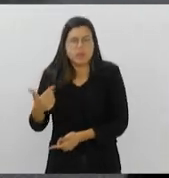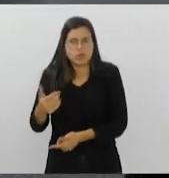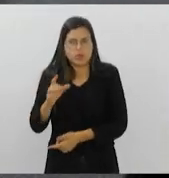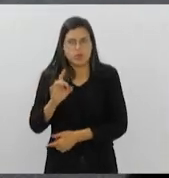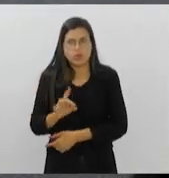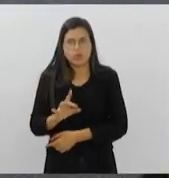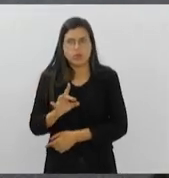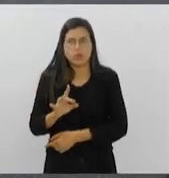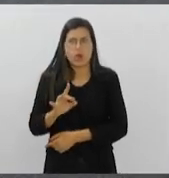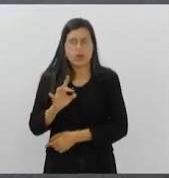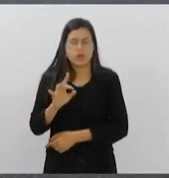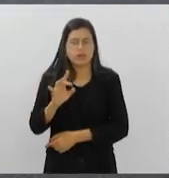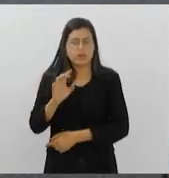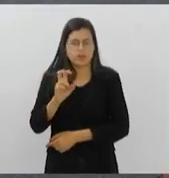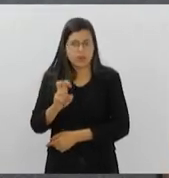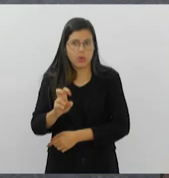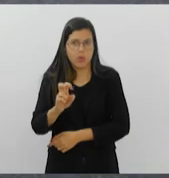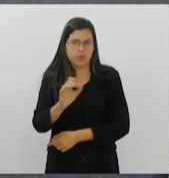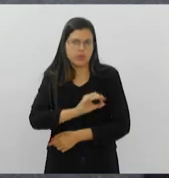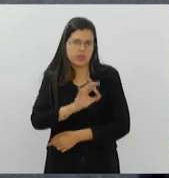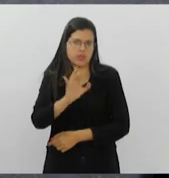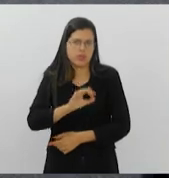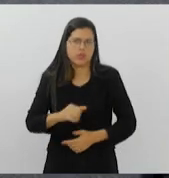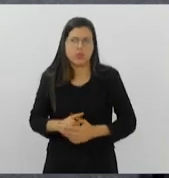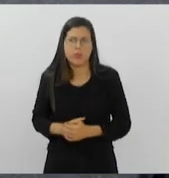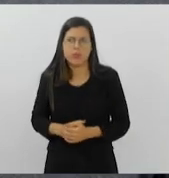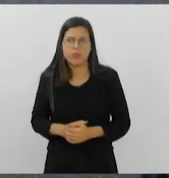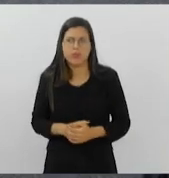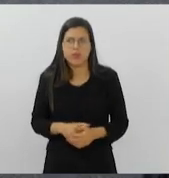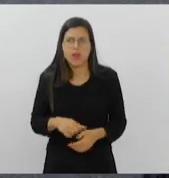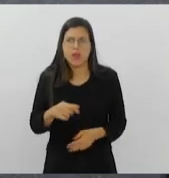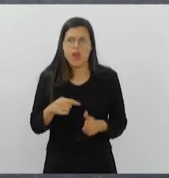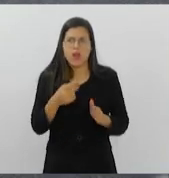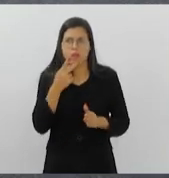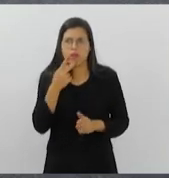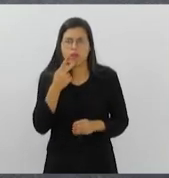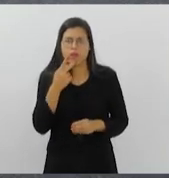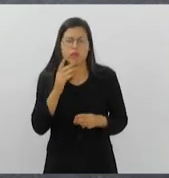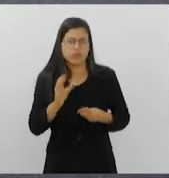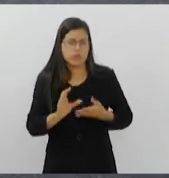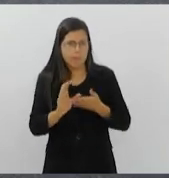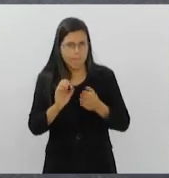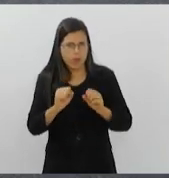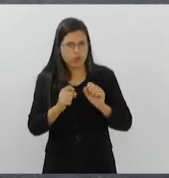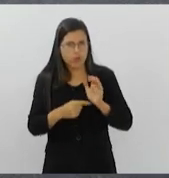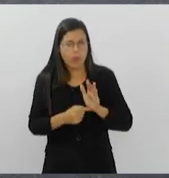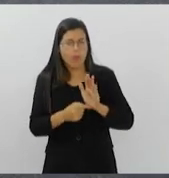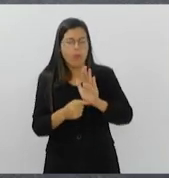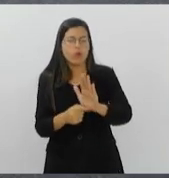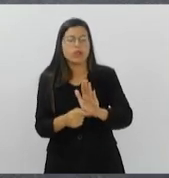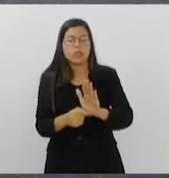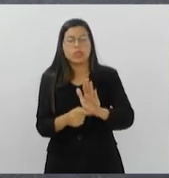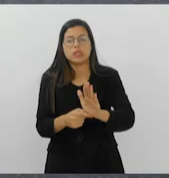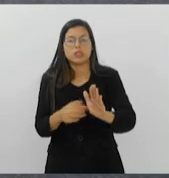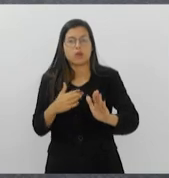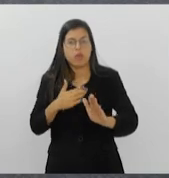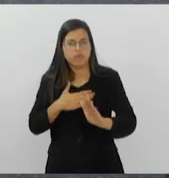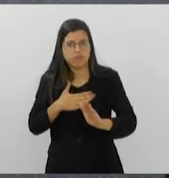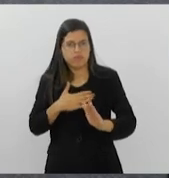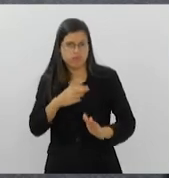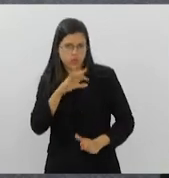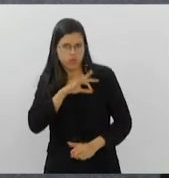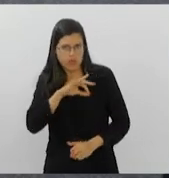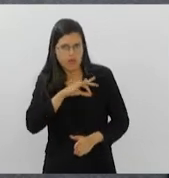fiz questão de falar com ela, conselheira, posso mostrar o meu contra-cheque para a senhora, para que a senhora veja a realidade